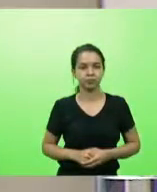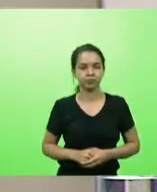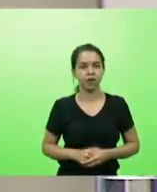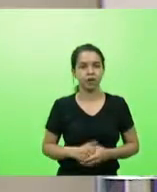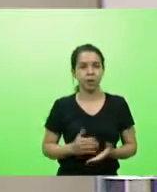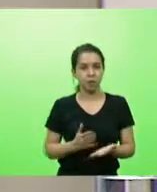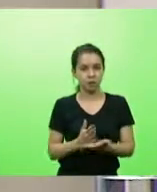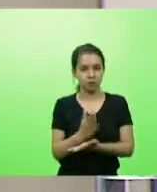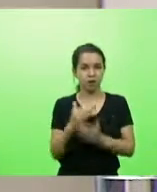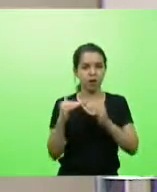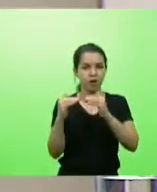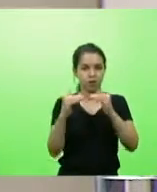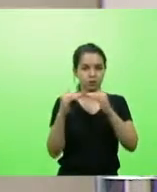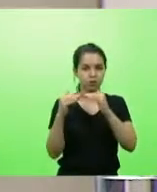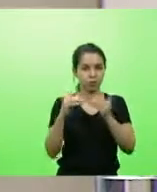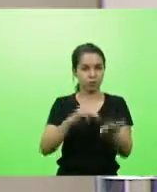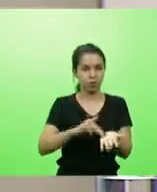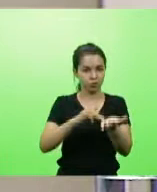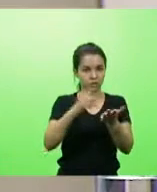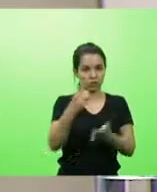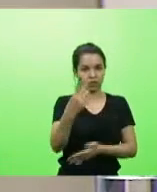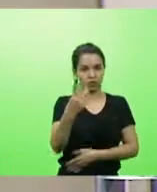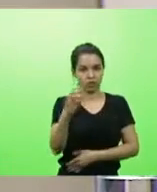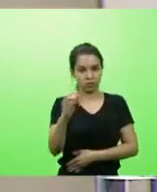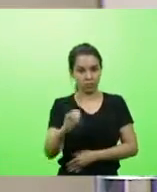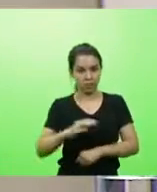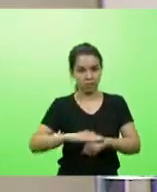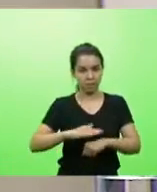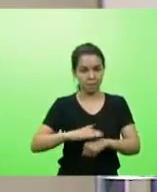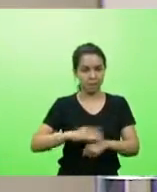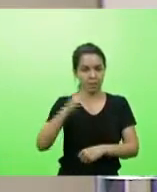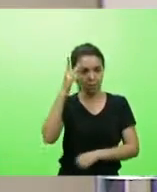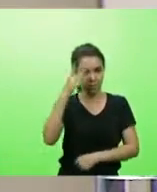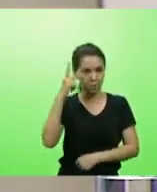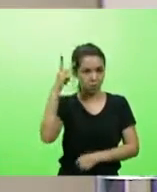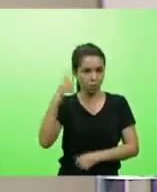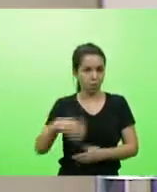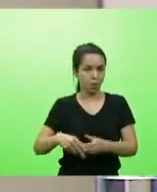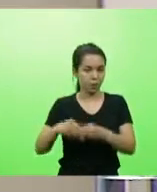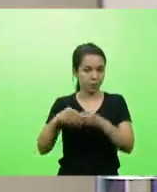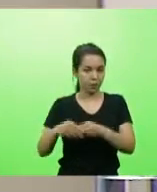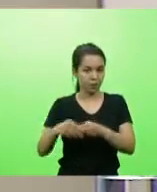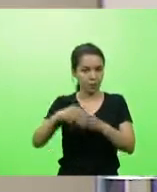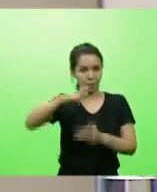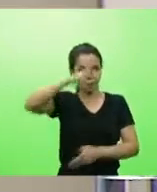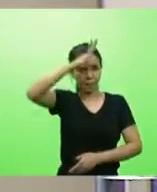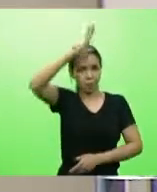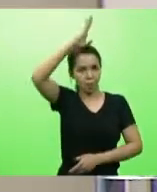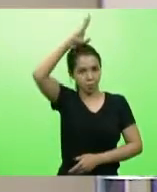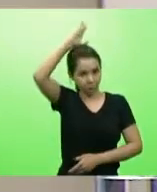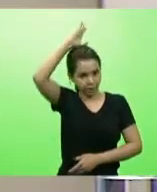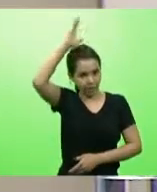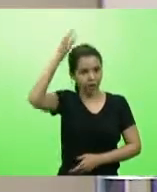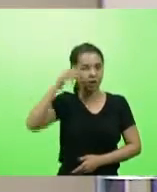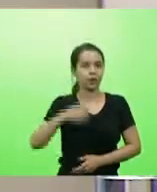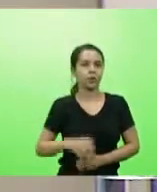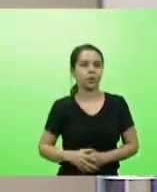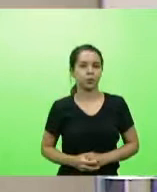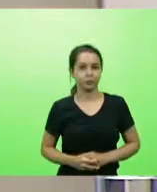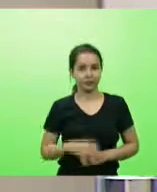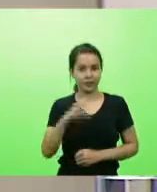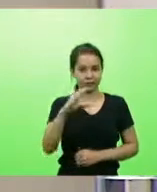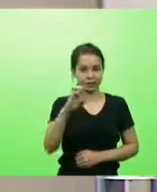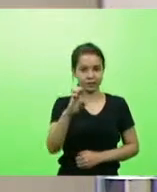Aprovado por unanimidade. Moção 130, autoria deputada Paulinha. Cumprimentando o bombeiro militar soldado Carlos César Pinheiro pelo ato de